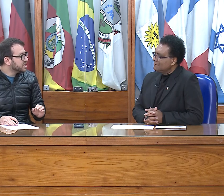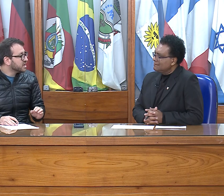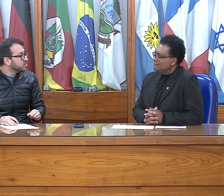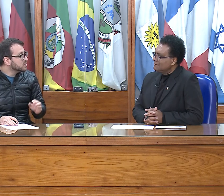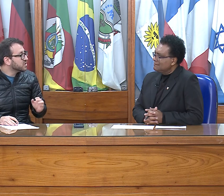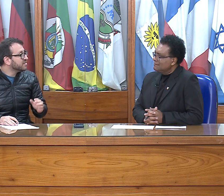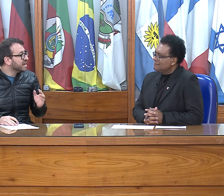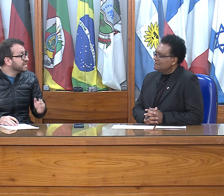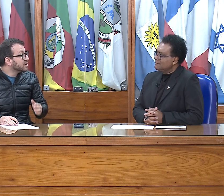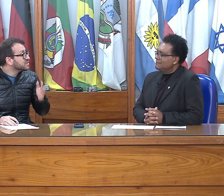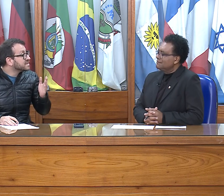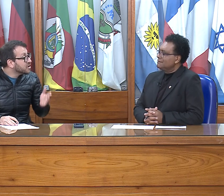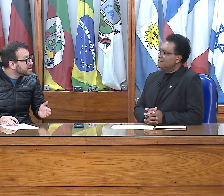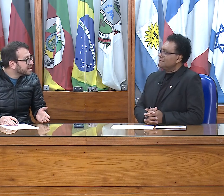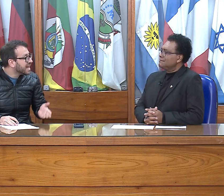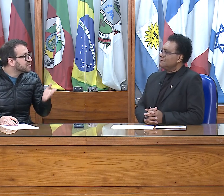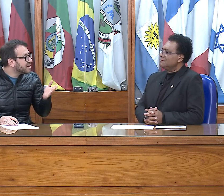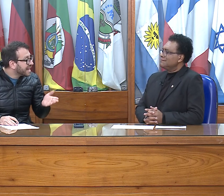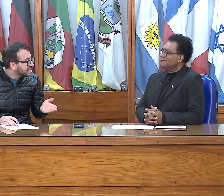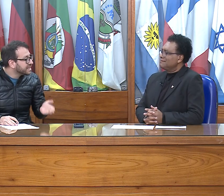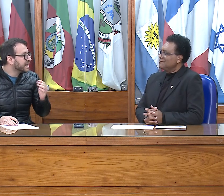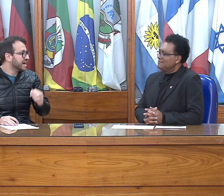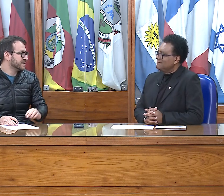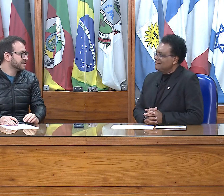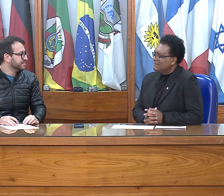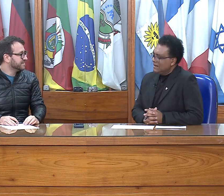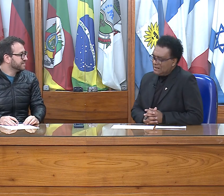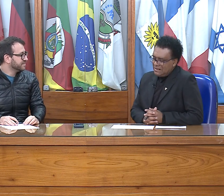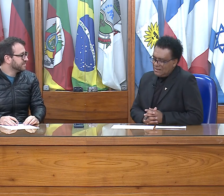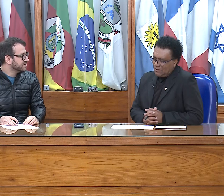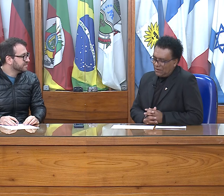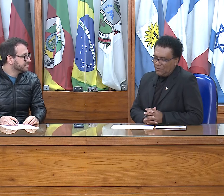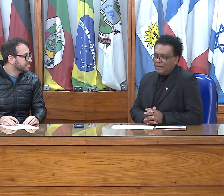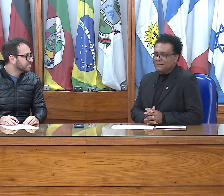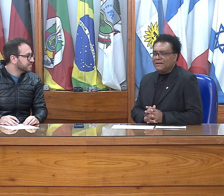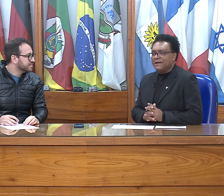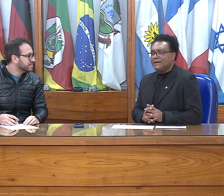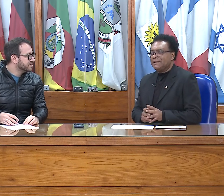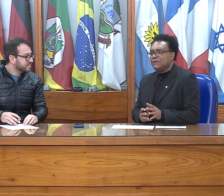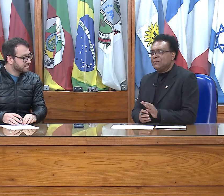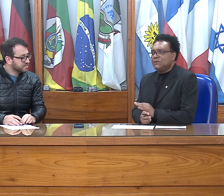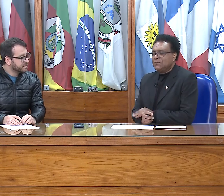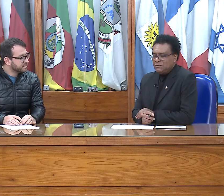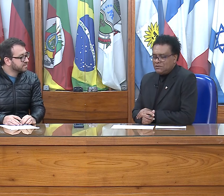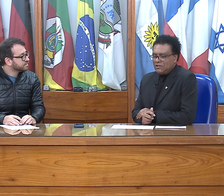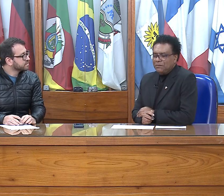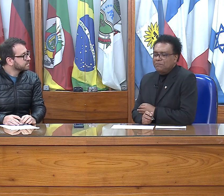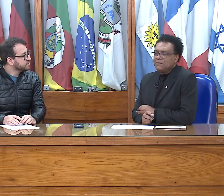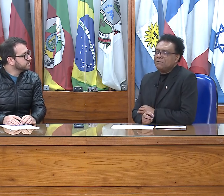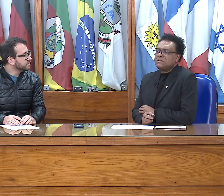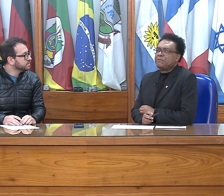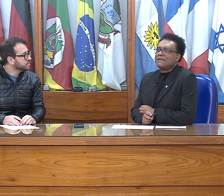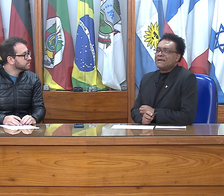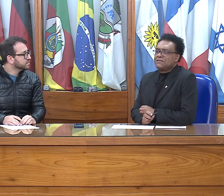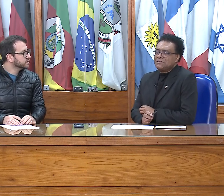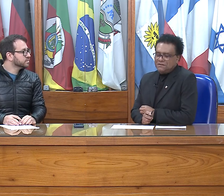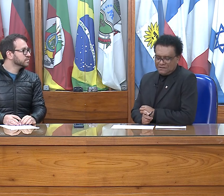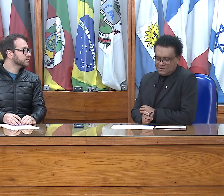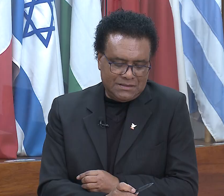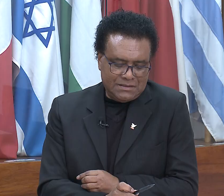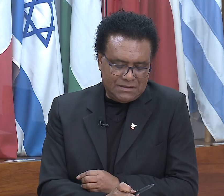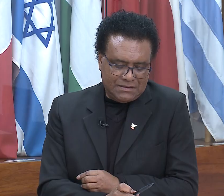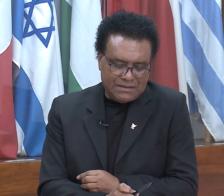de uma maneira geral como o senhor avalia o seu mandato aqui na casa eu tinha uma